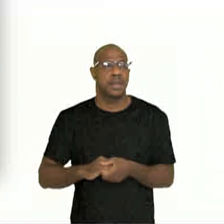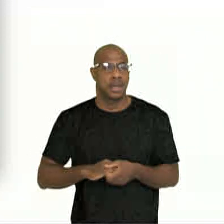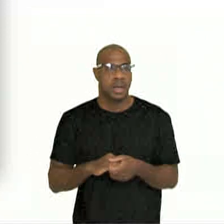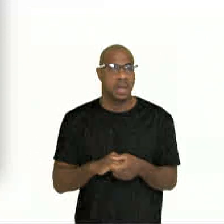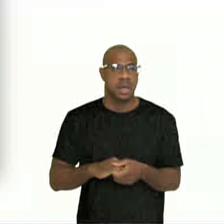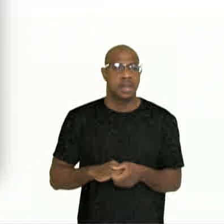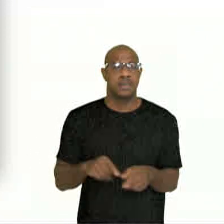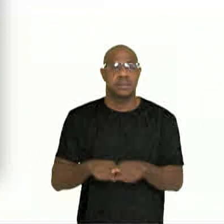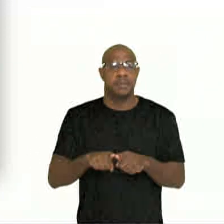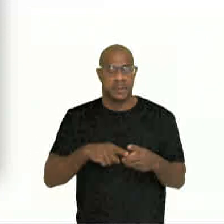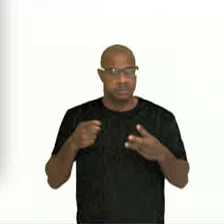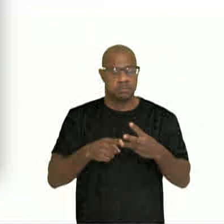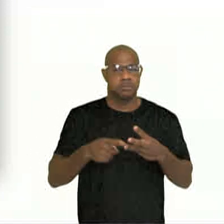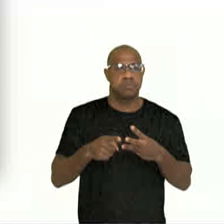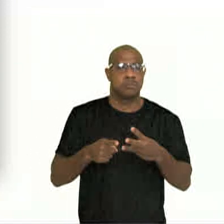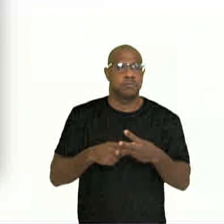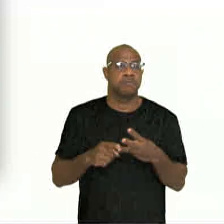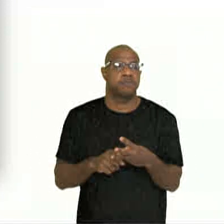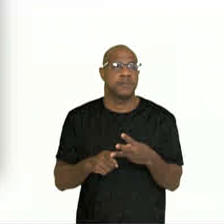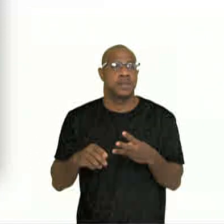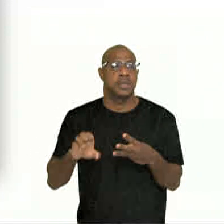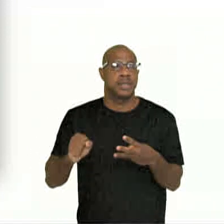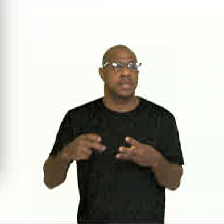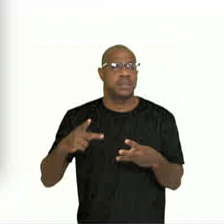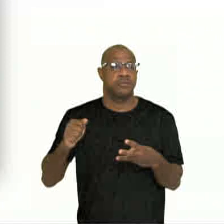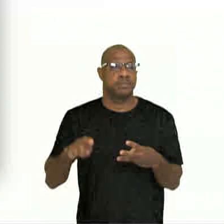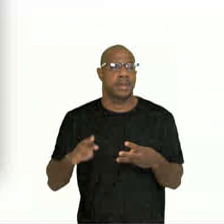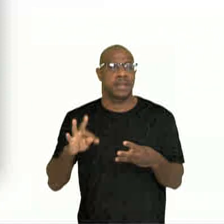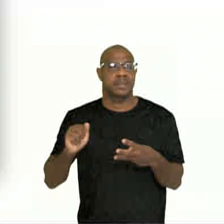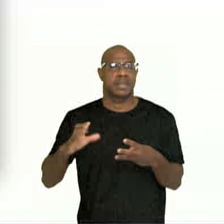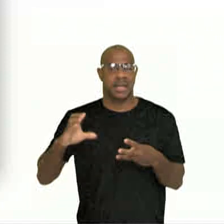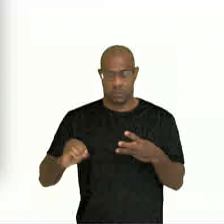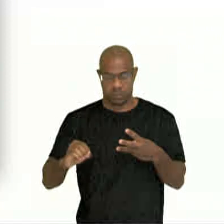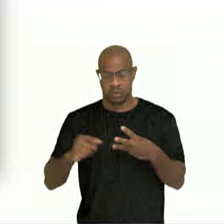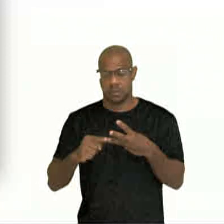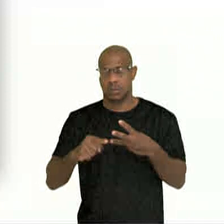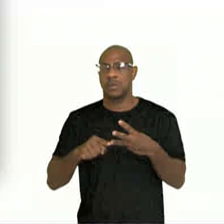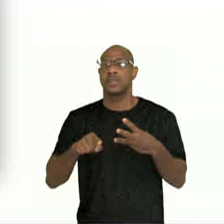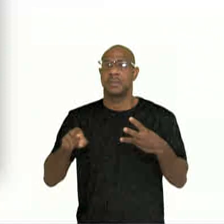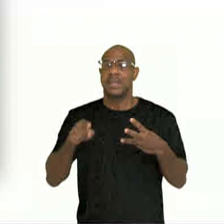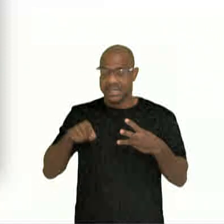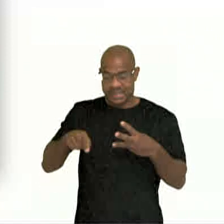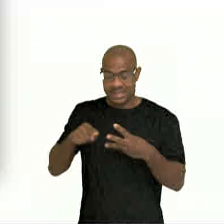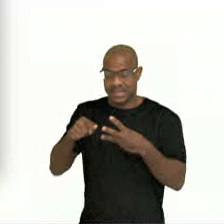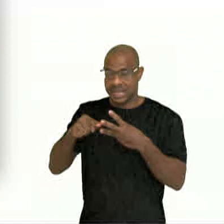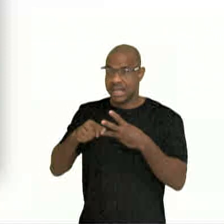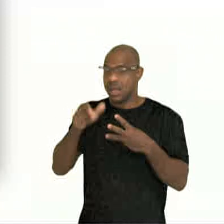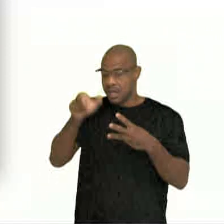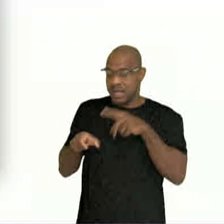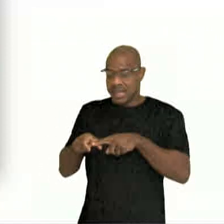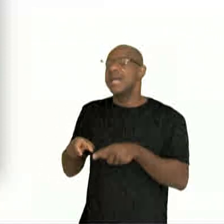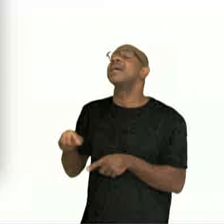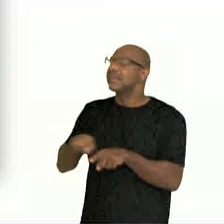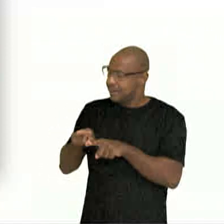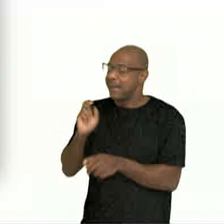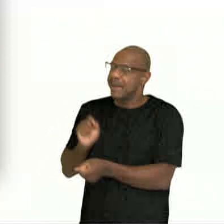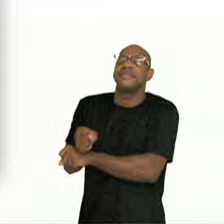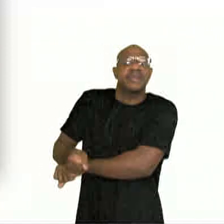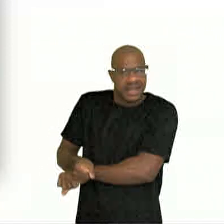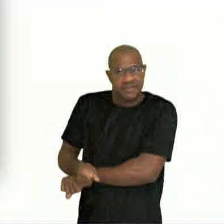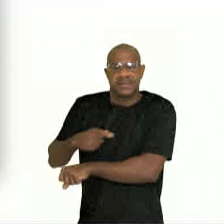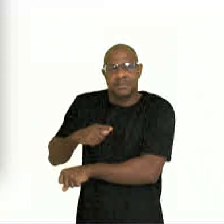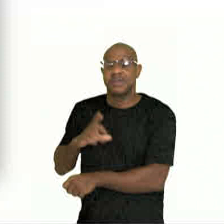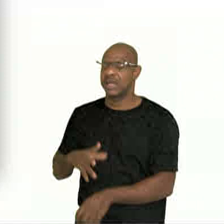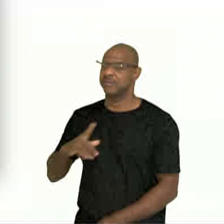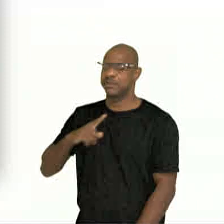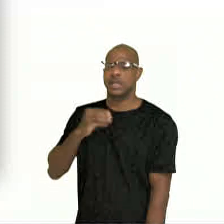é a revolta de um homem, né, que ele vai acabar se tornando escravo, né, e ele vai se juntar com os gladiadores. Ele já tinha experiências